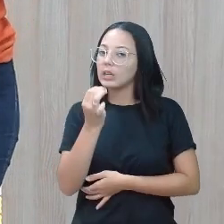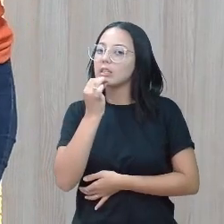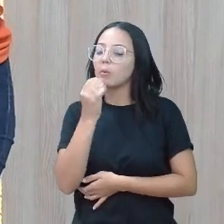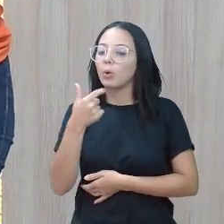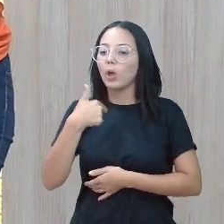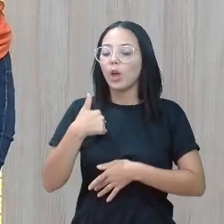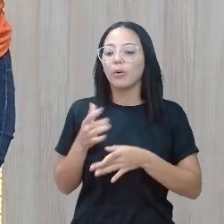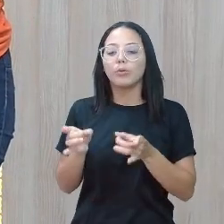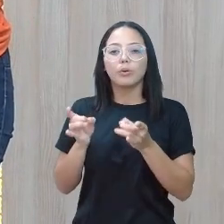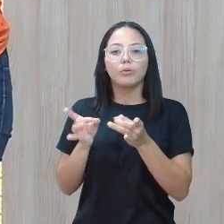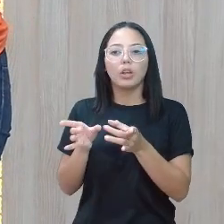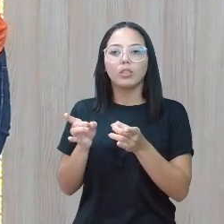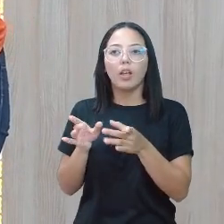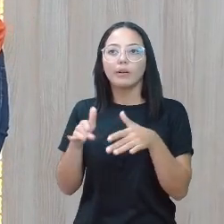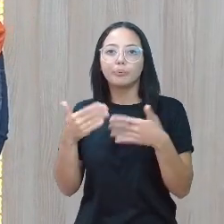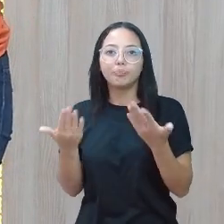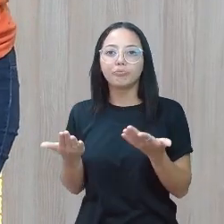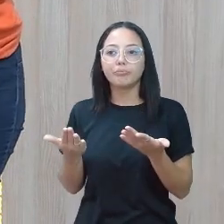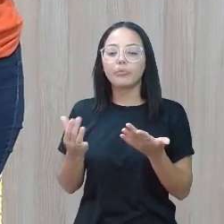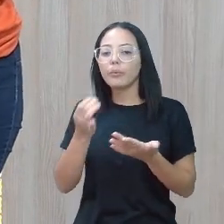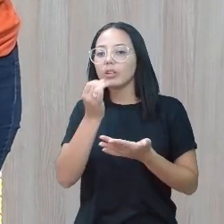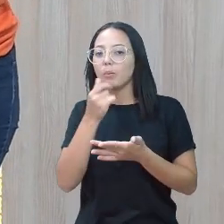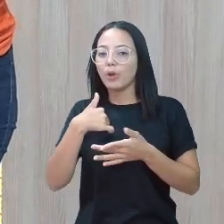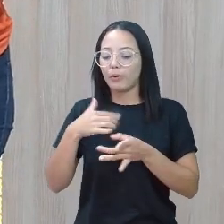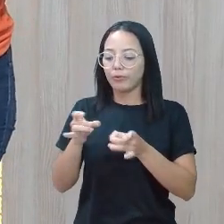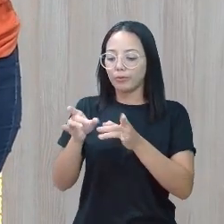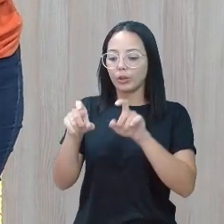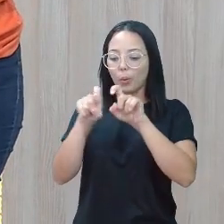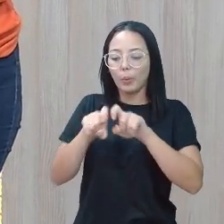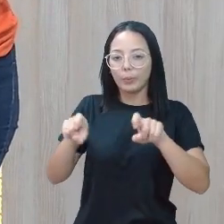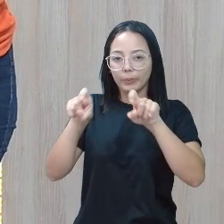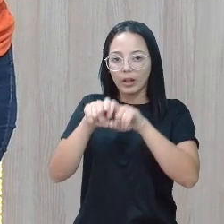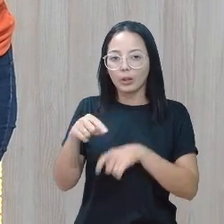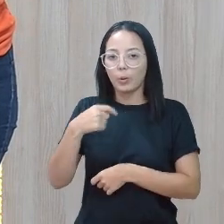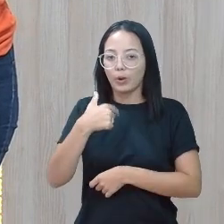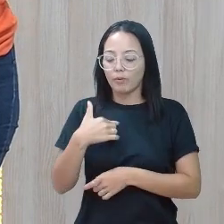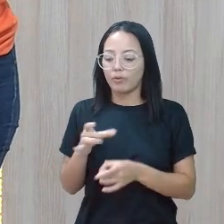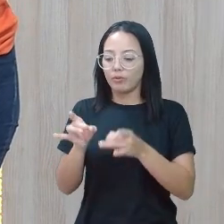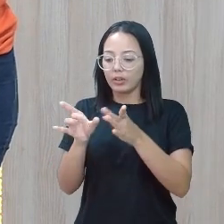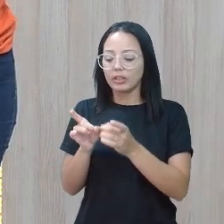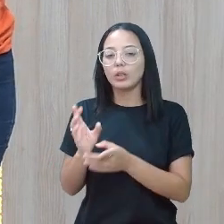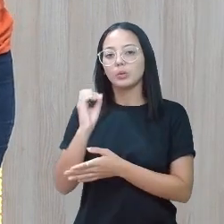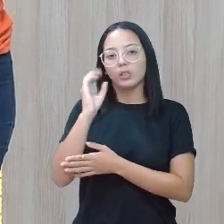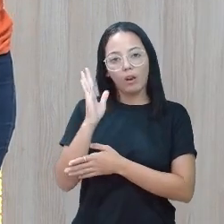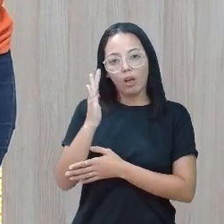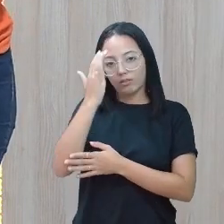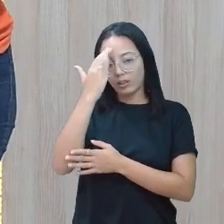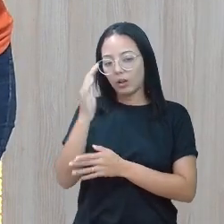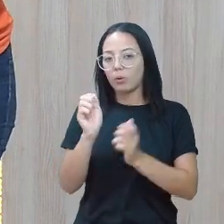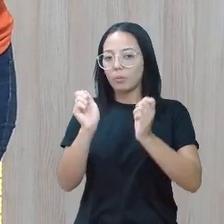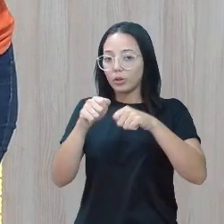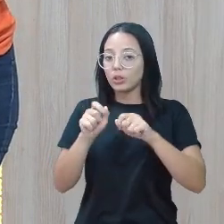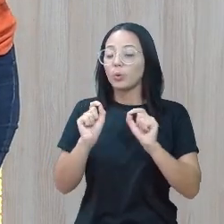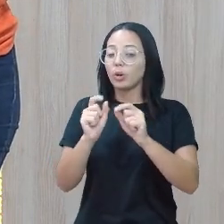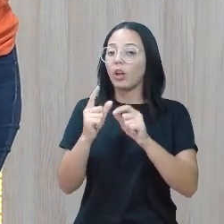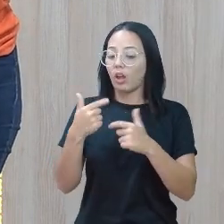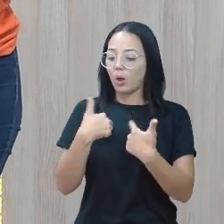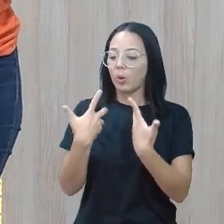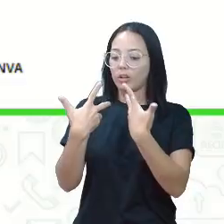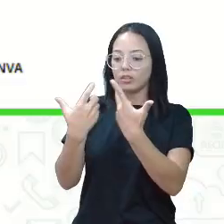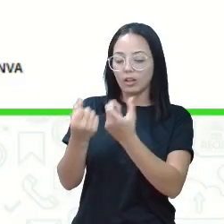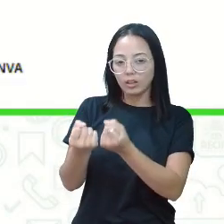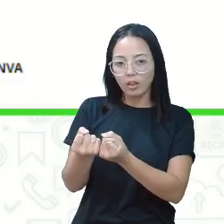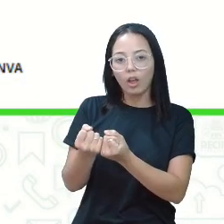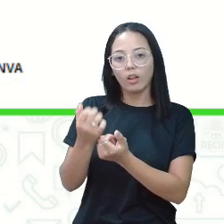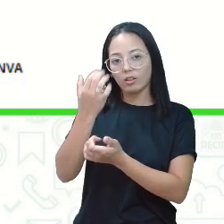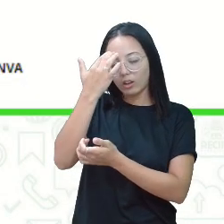vender, vamos dizer, um computador, um celular para alguém, né? Então a pessoa coloca, recebi